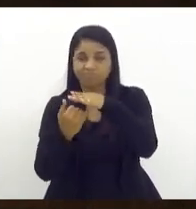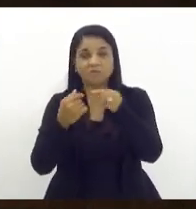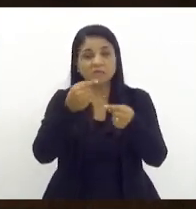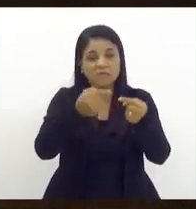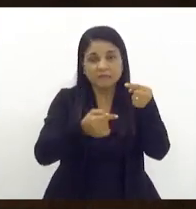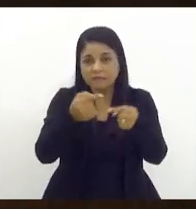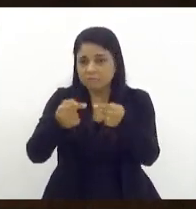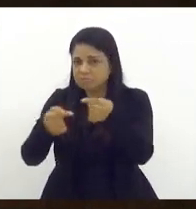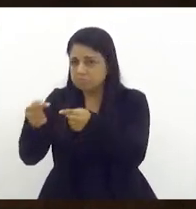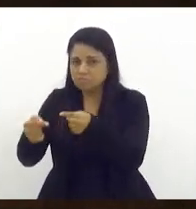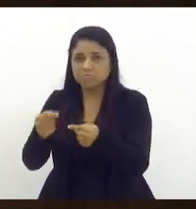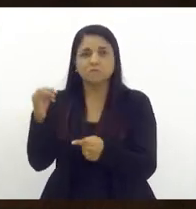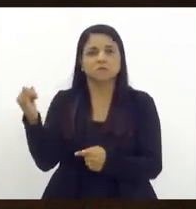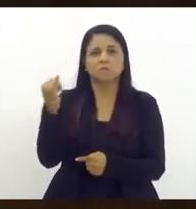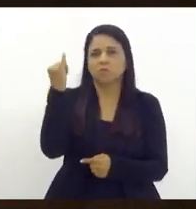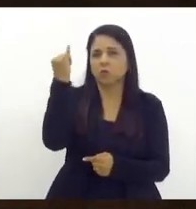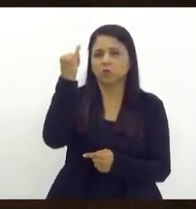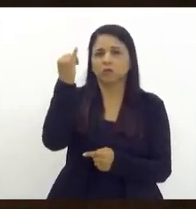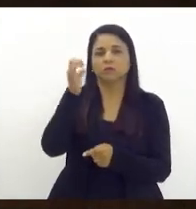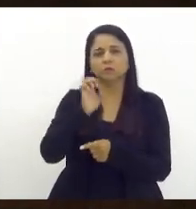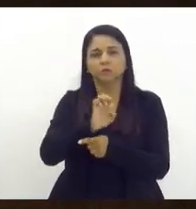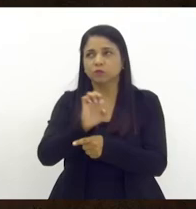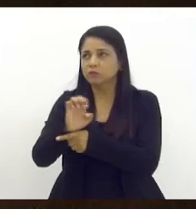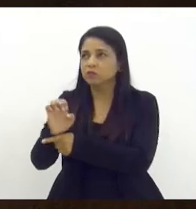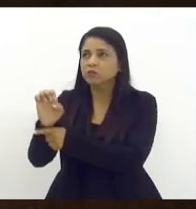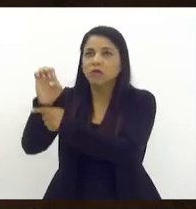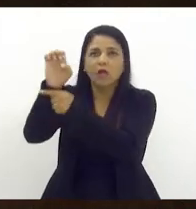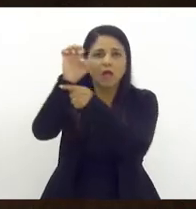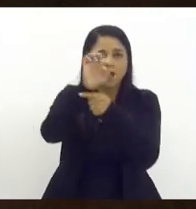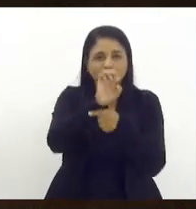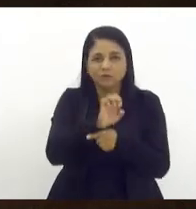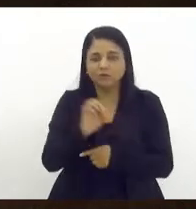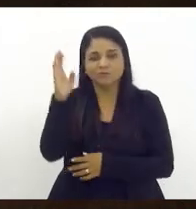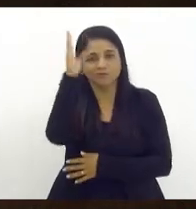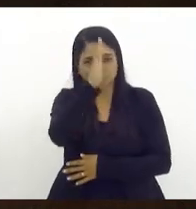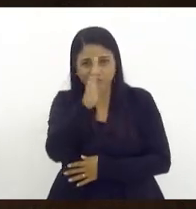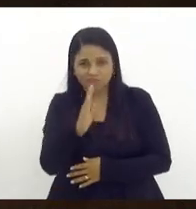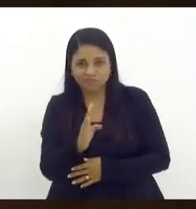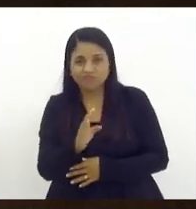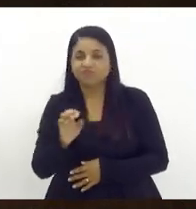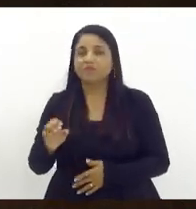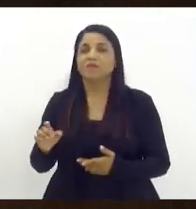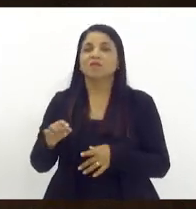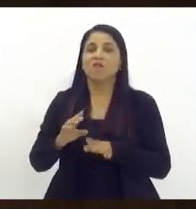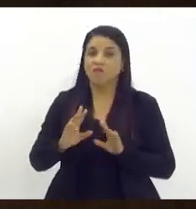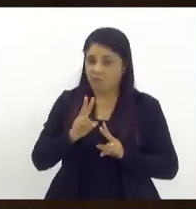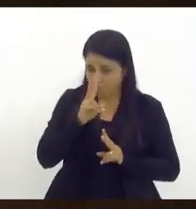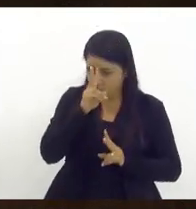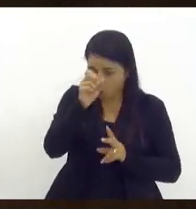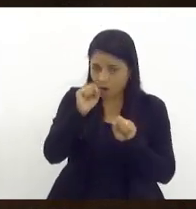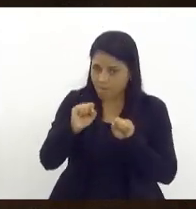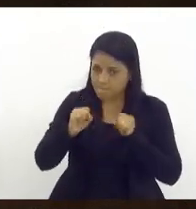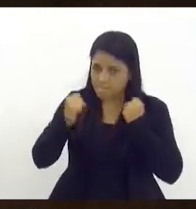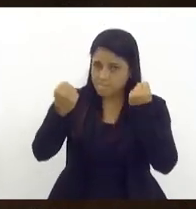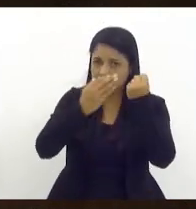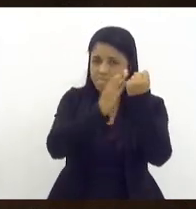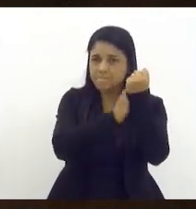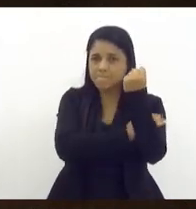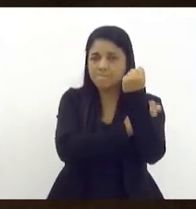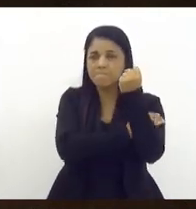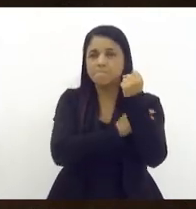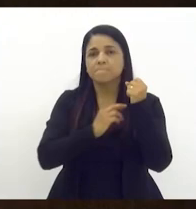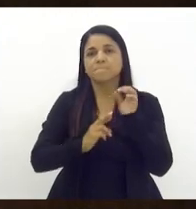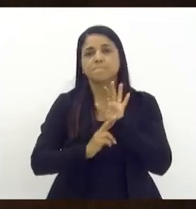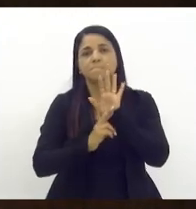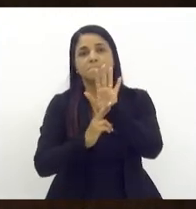debates importantes aos estados, importantes para todo o Brasil, fortalecendo, inclusive, o protagonismo